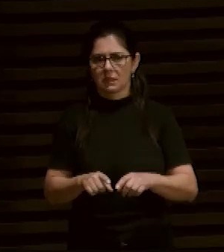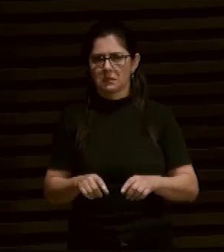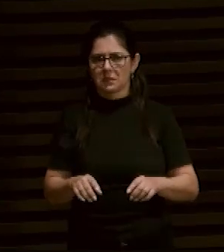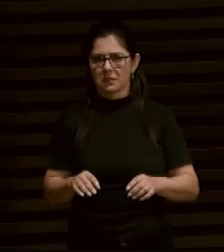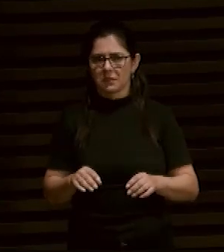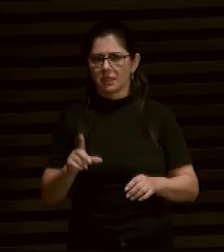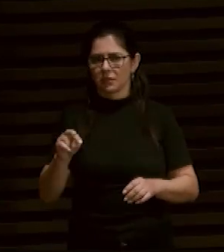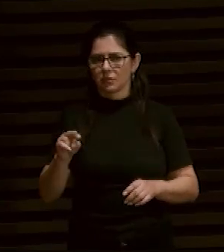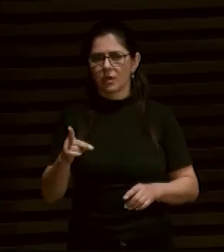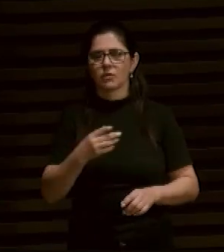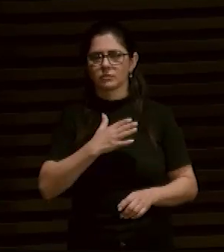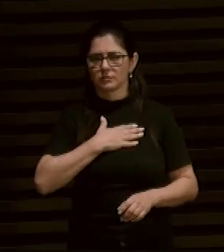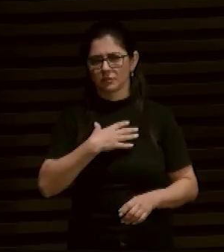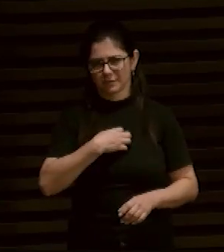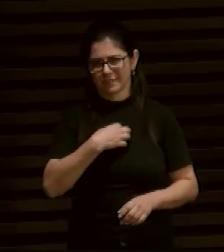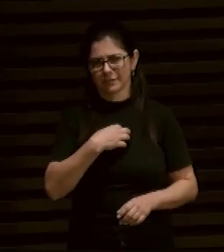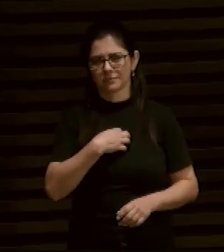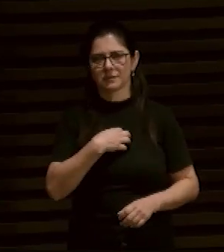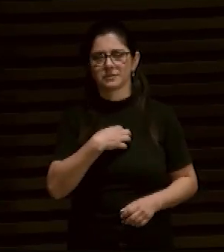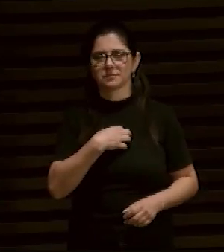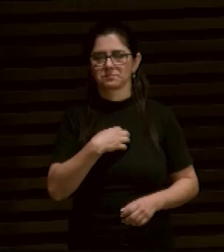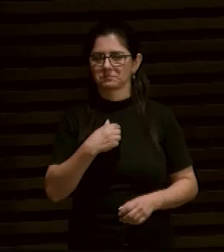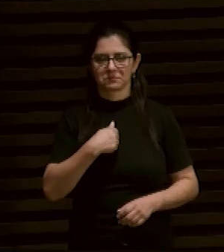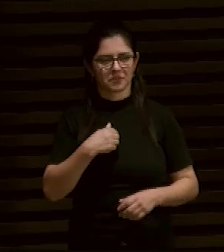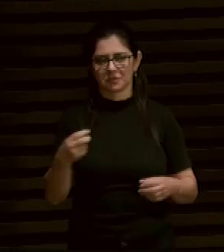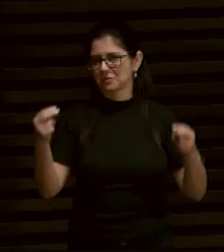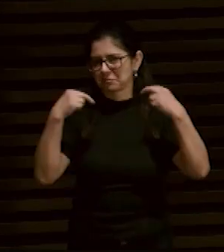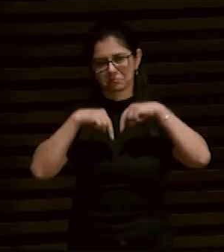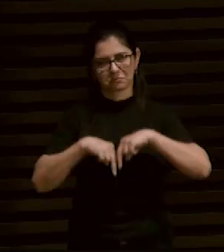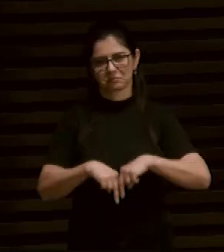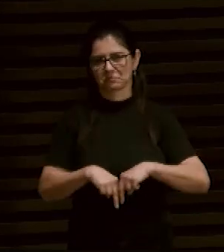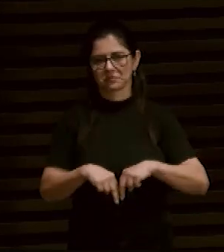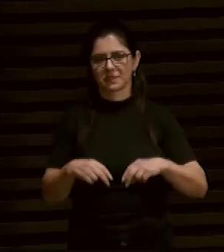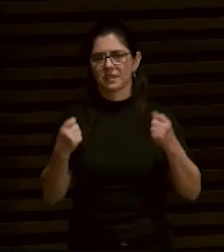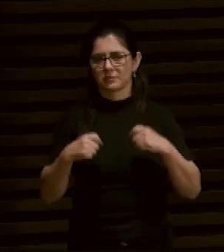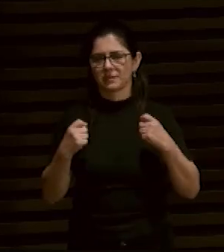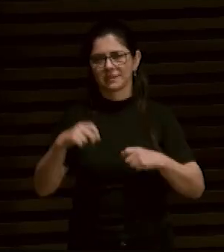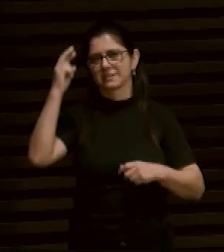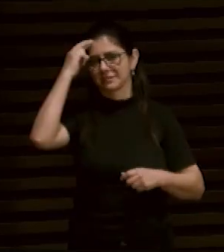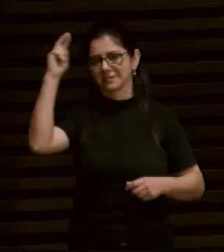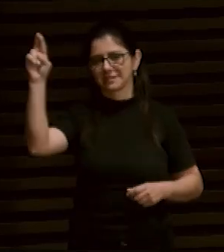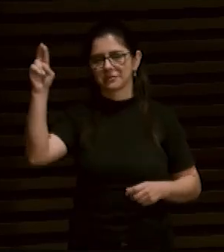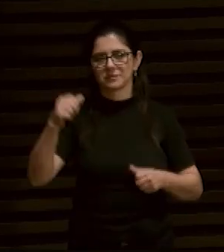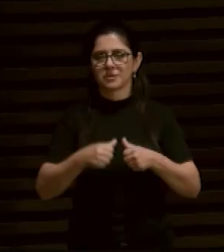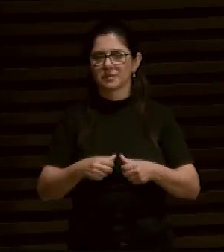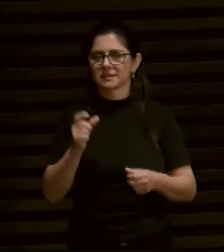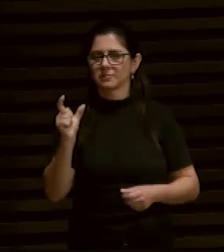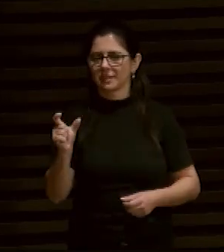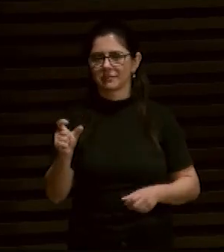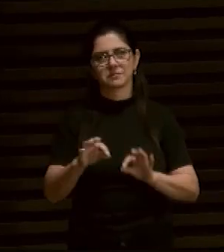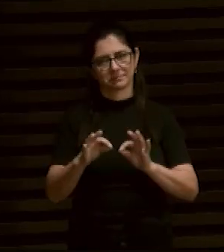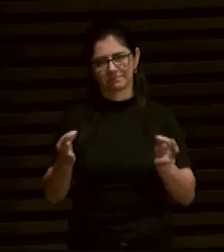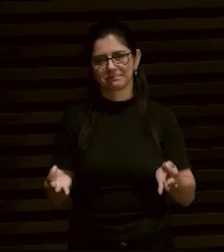sinto totalmente indigno, totalmente pobre, totalmente necessitado do Senhor. E essa palavra é tão simples, mas, meus irmãos, é a palavra